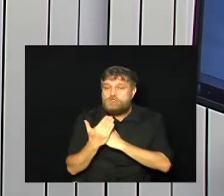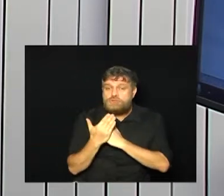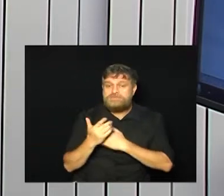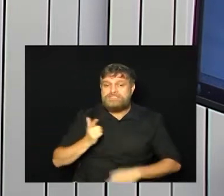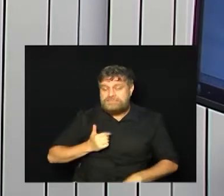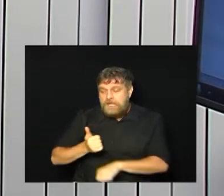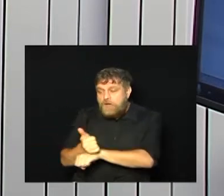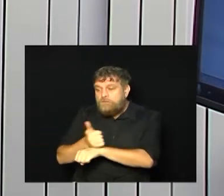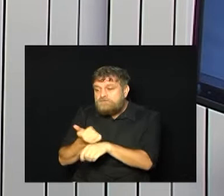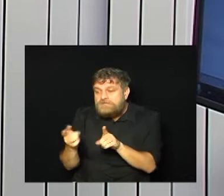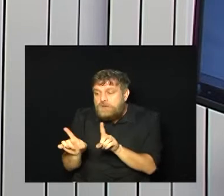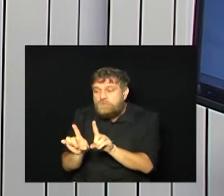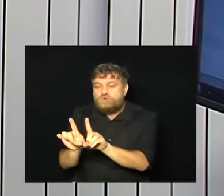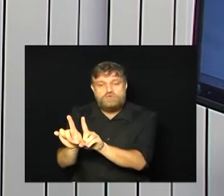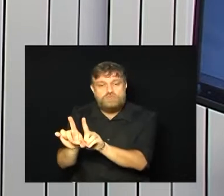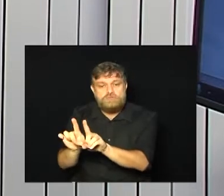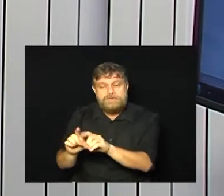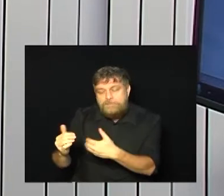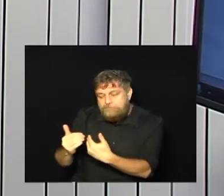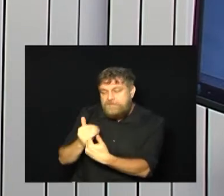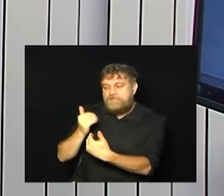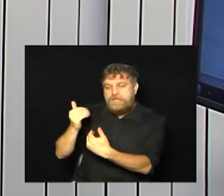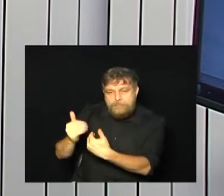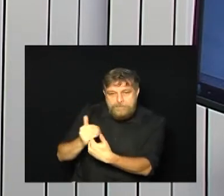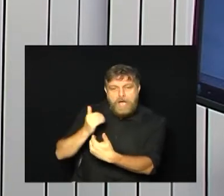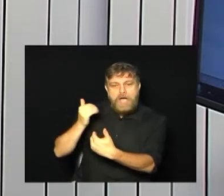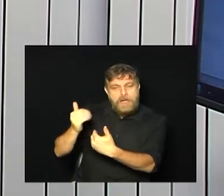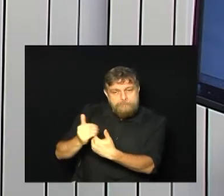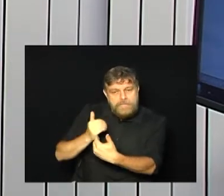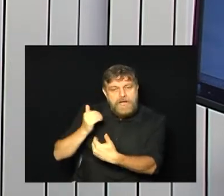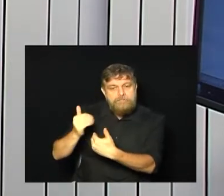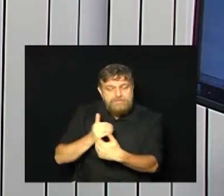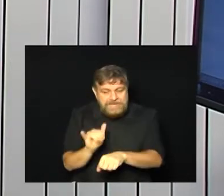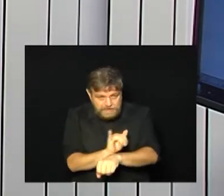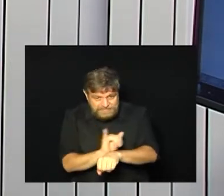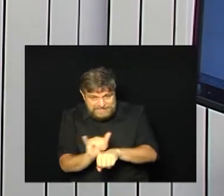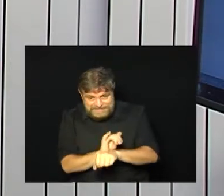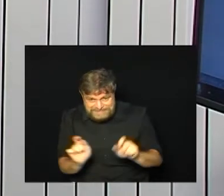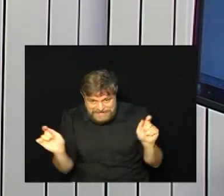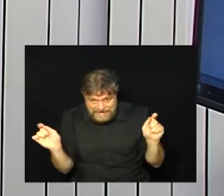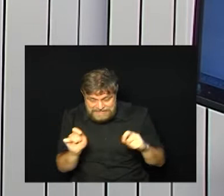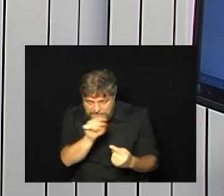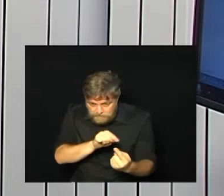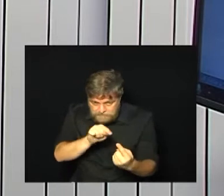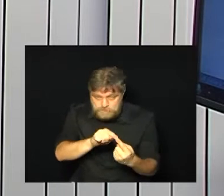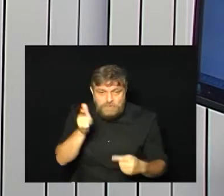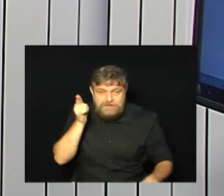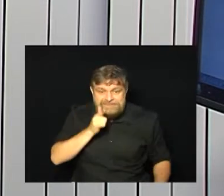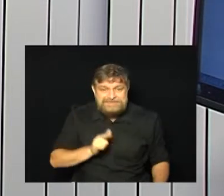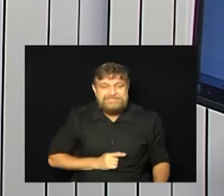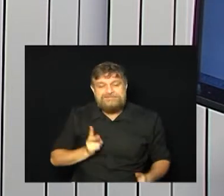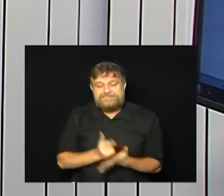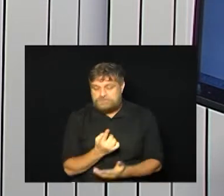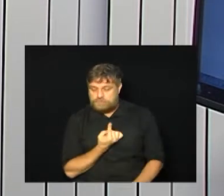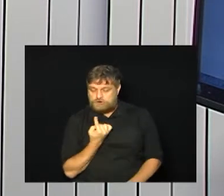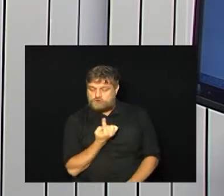te acompanhando, ir aconselhando essa pessoa, pode ser uma maneira de alcançar os objetivos e não ela ficar